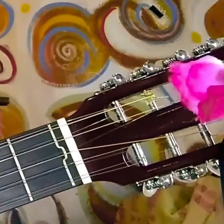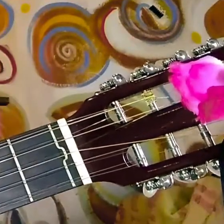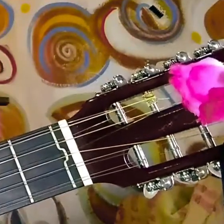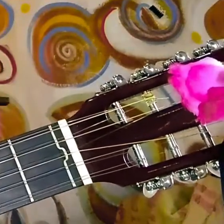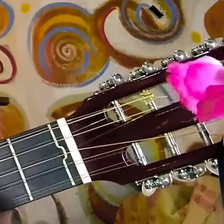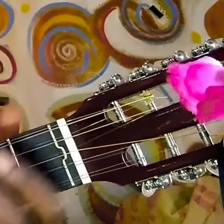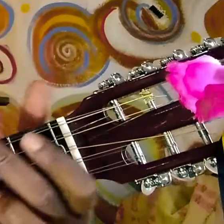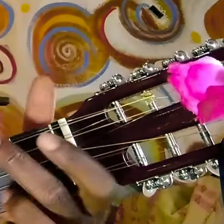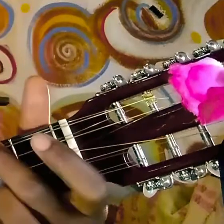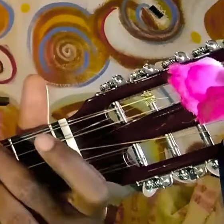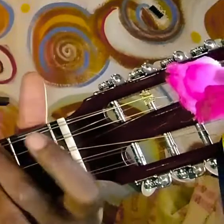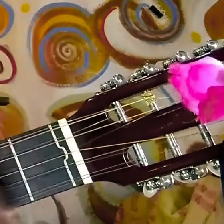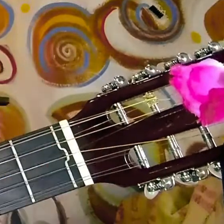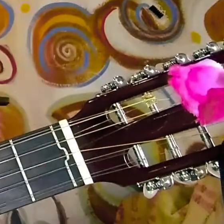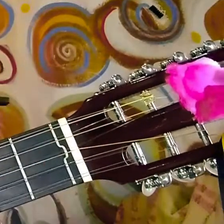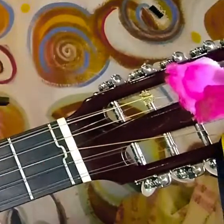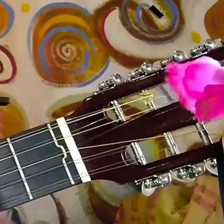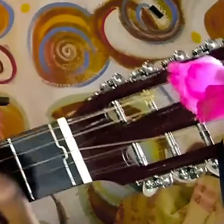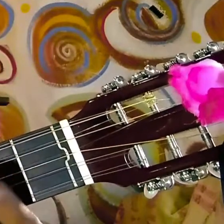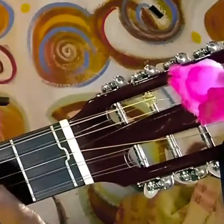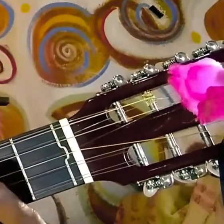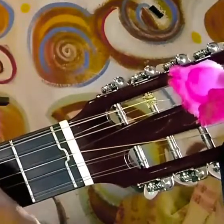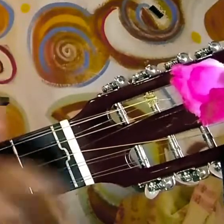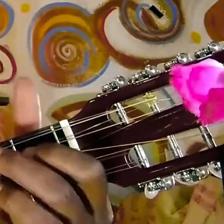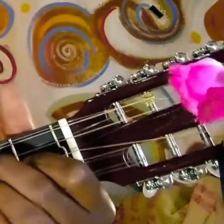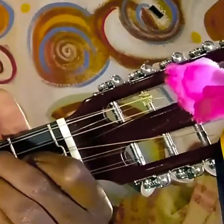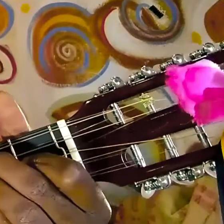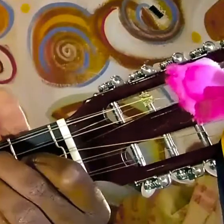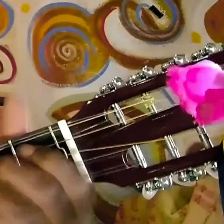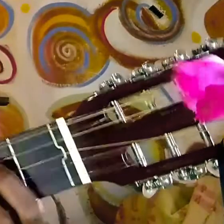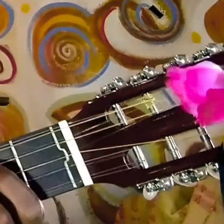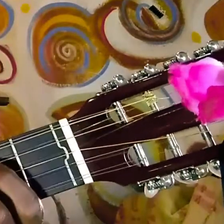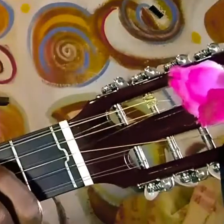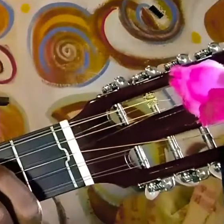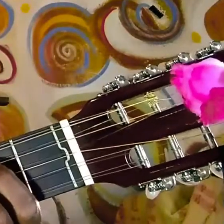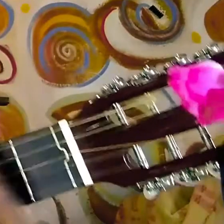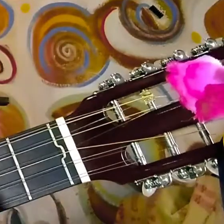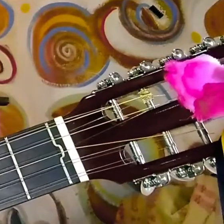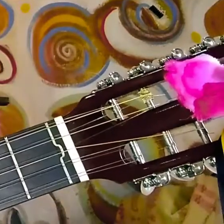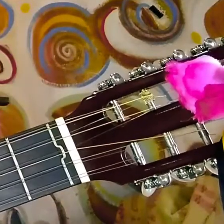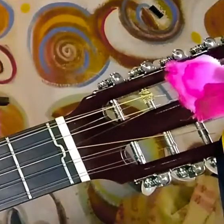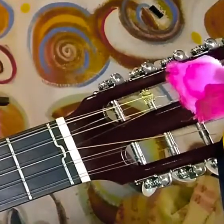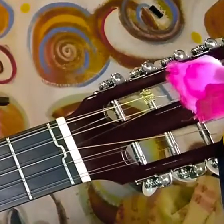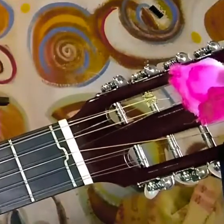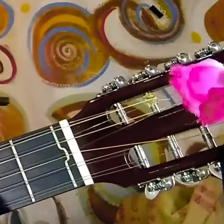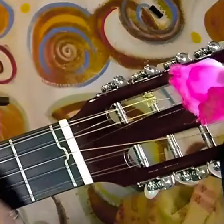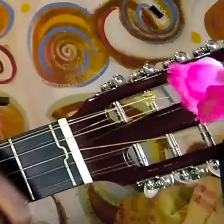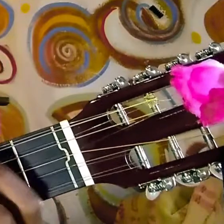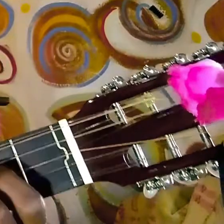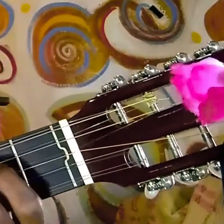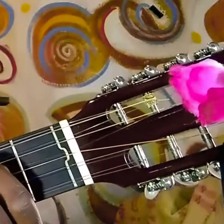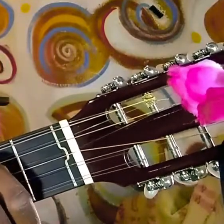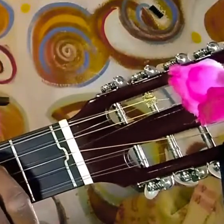vou lá de casa e dá licença eu tô chegando para cantar